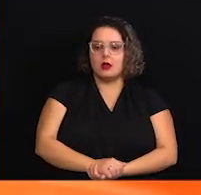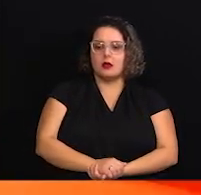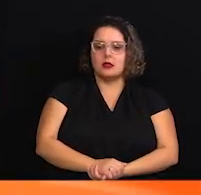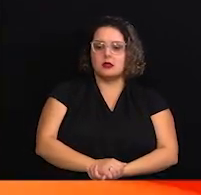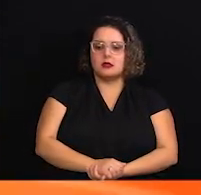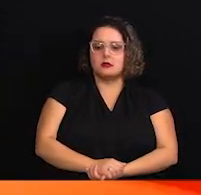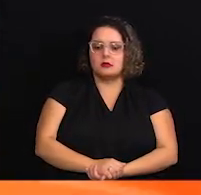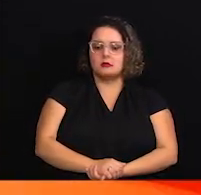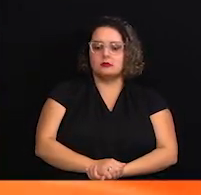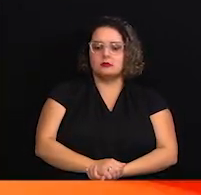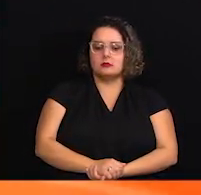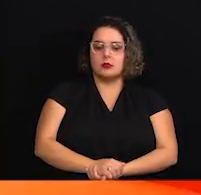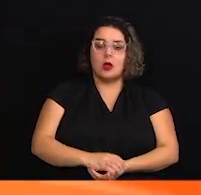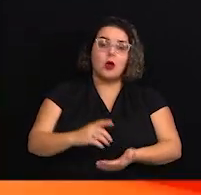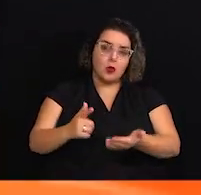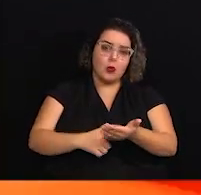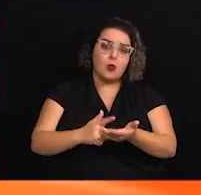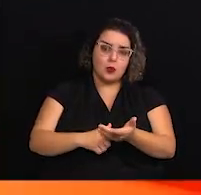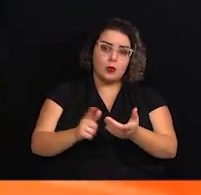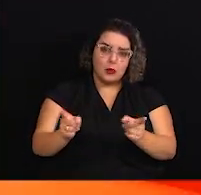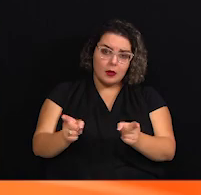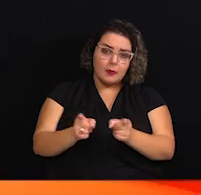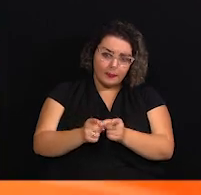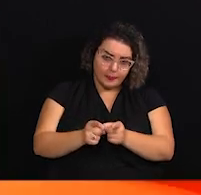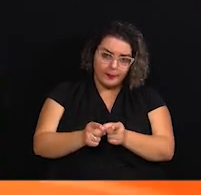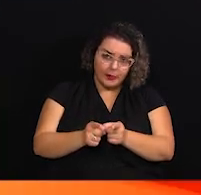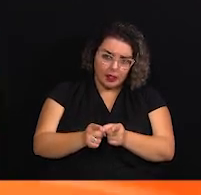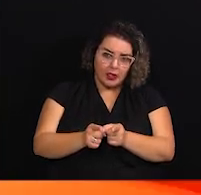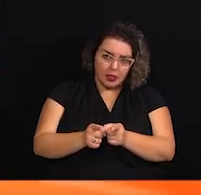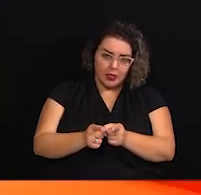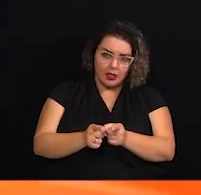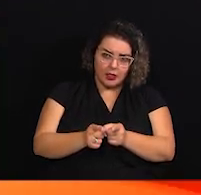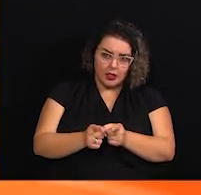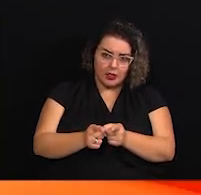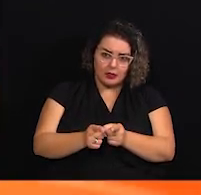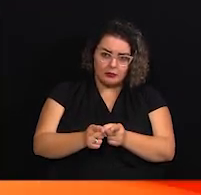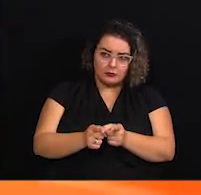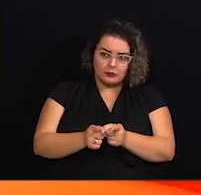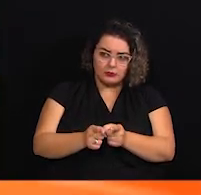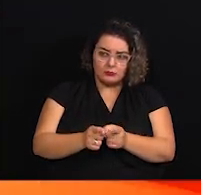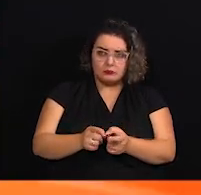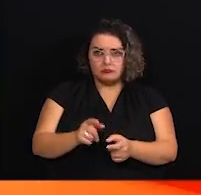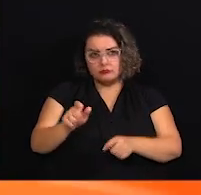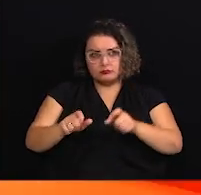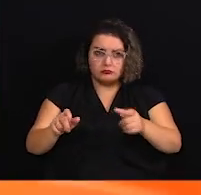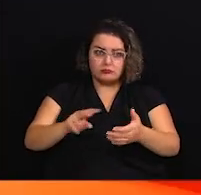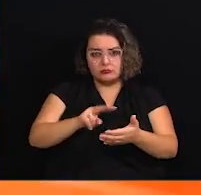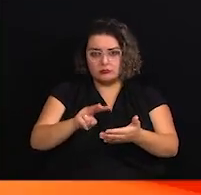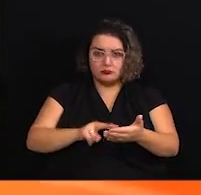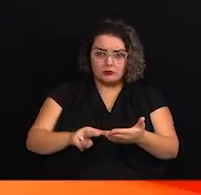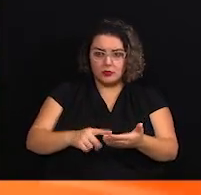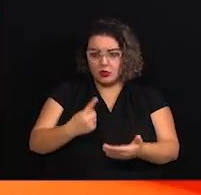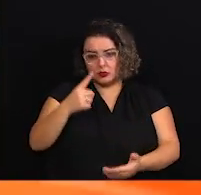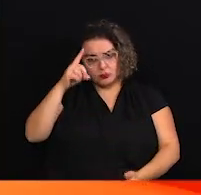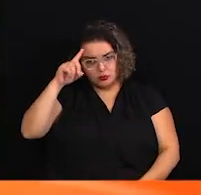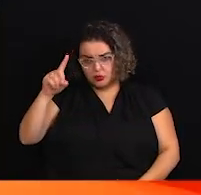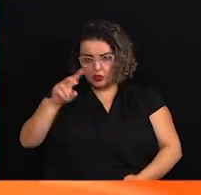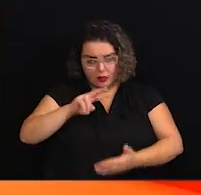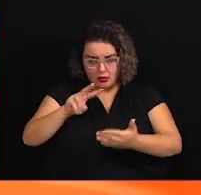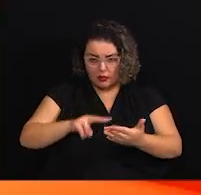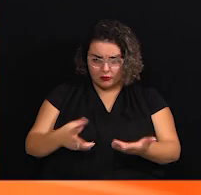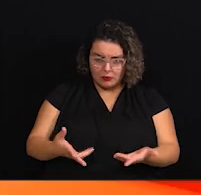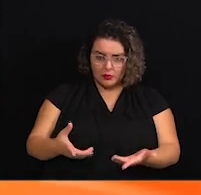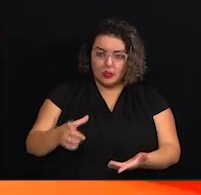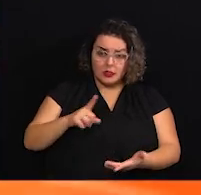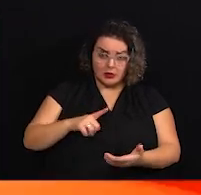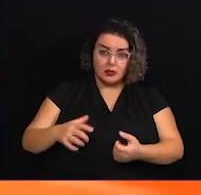Em disposição. É um livro curto, tá? Importante, Michel, ele é muito curto. É um livro que, assim, algumas pessoas falaram que leram em um dia, por exemplo. E tem a